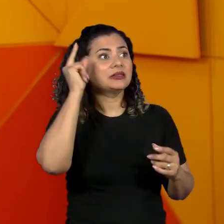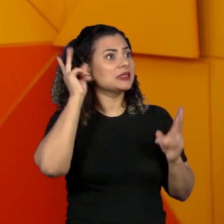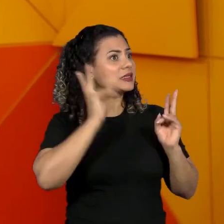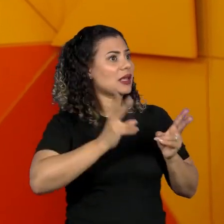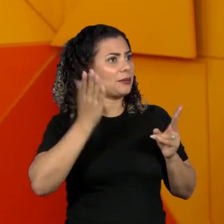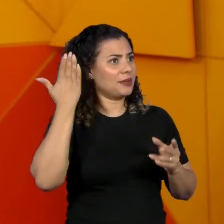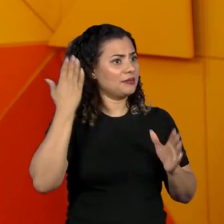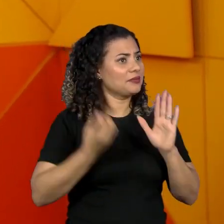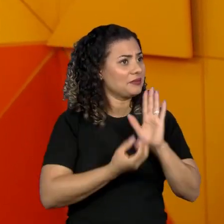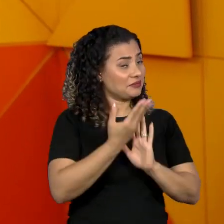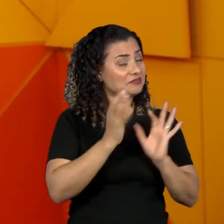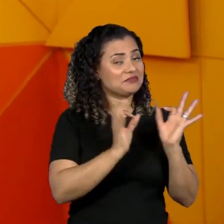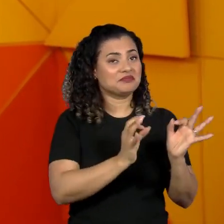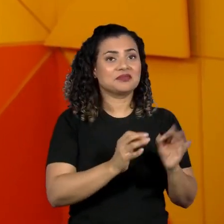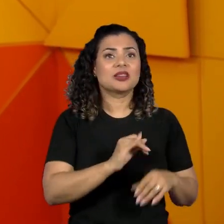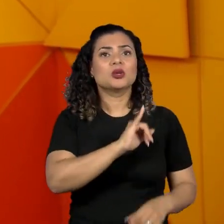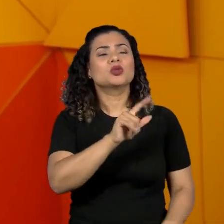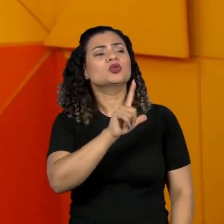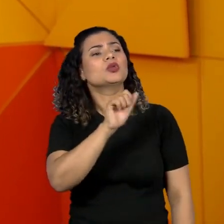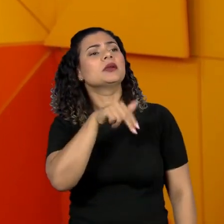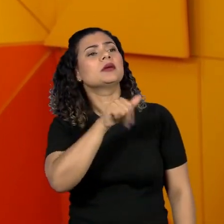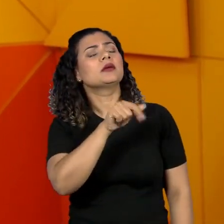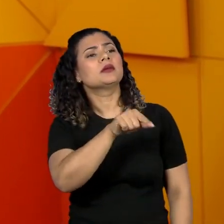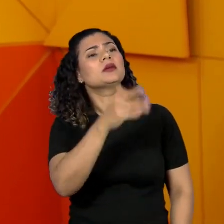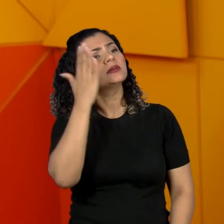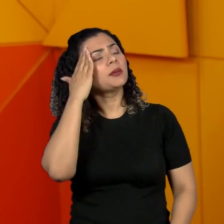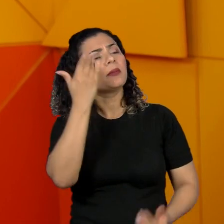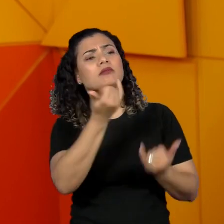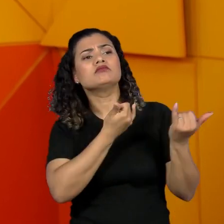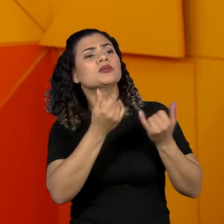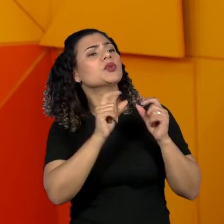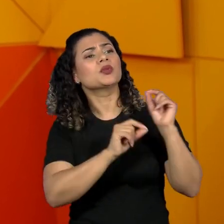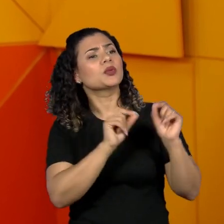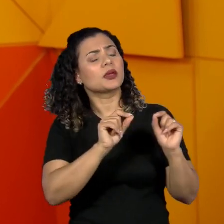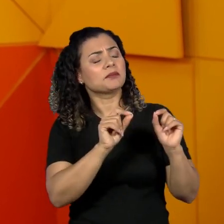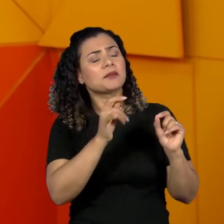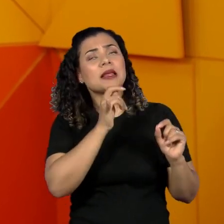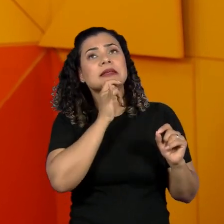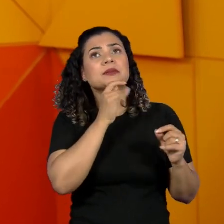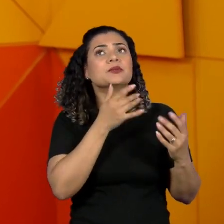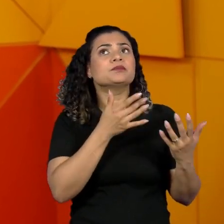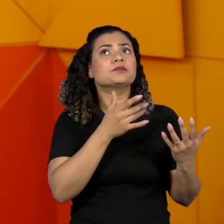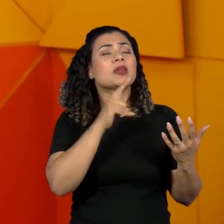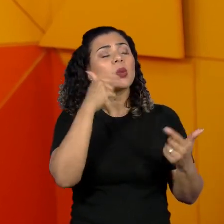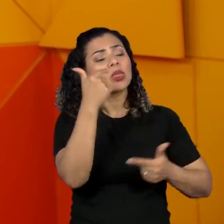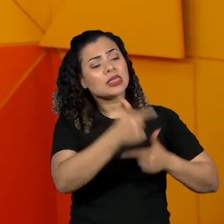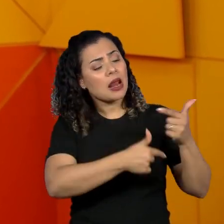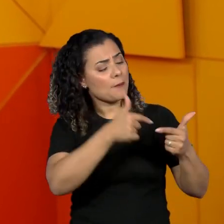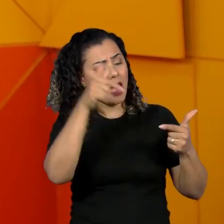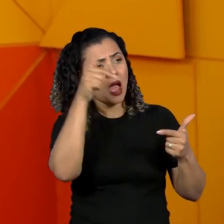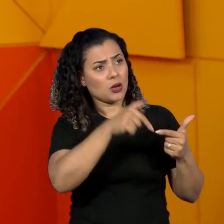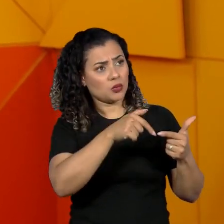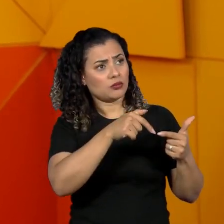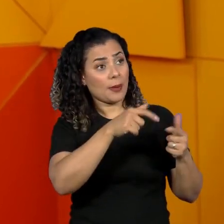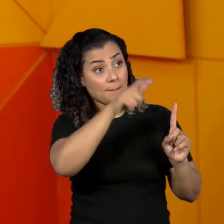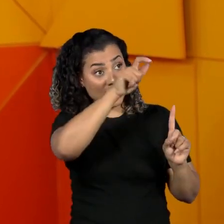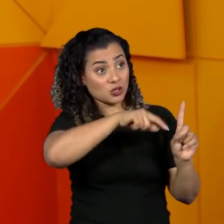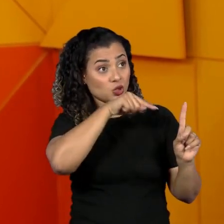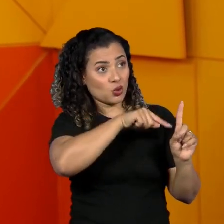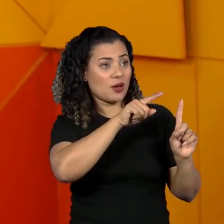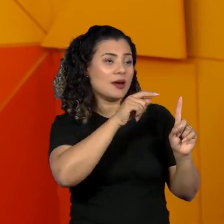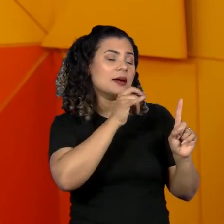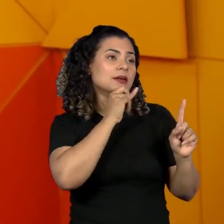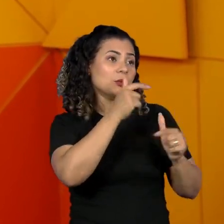fornecidos, né? Agora, Juliana, eu queria entender um pouco mais nessa relação do trabalho, para o trabalhador. Porque hoje a gente